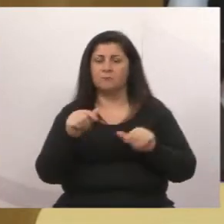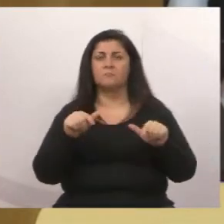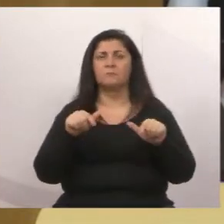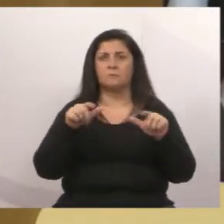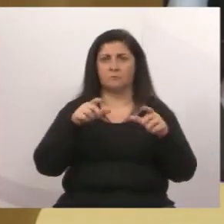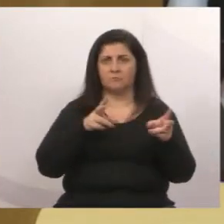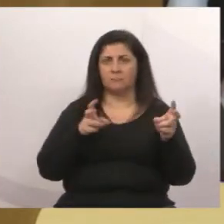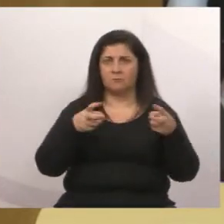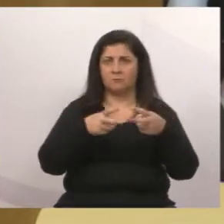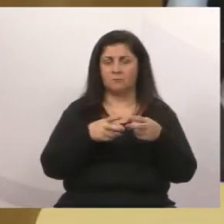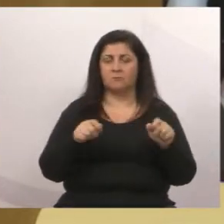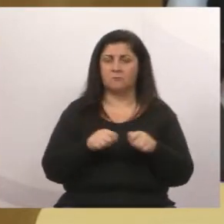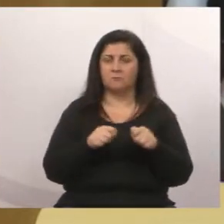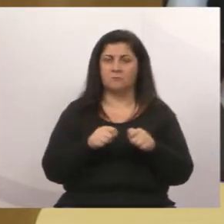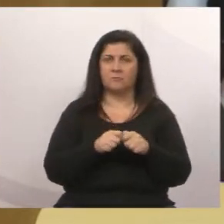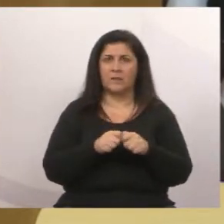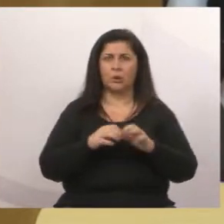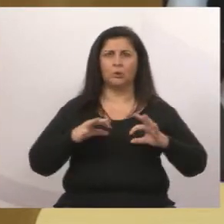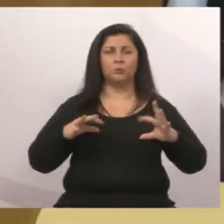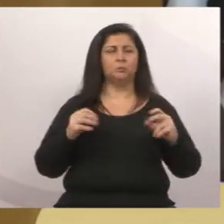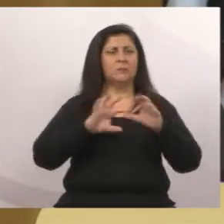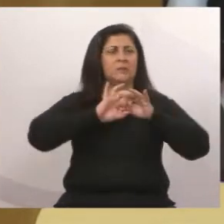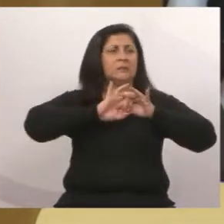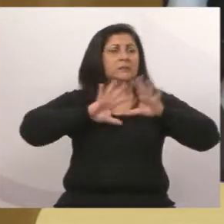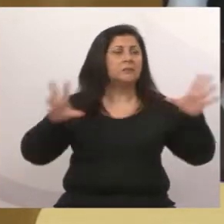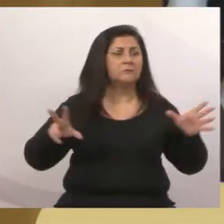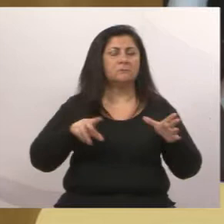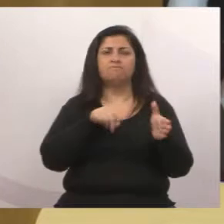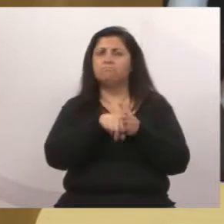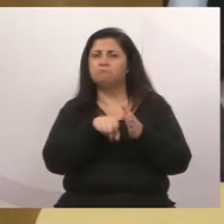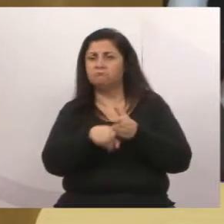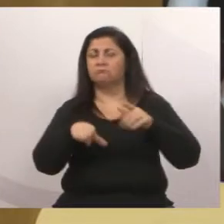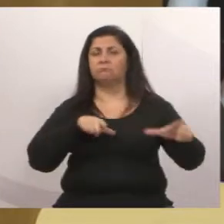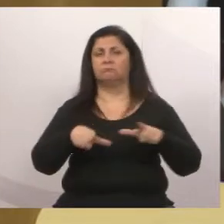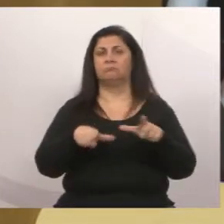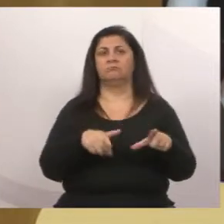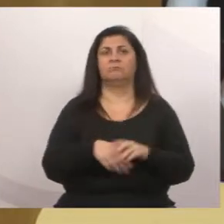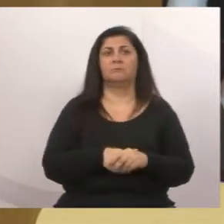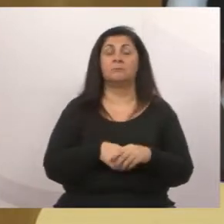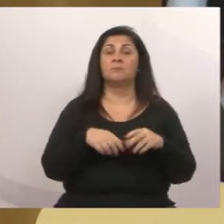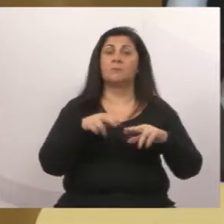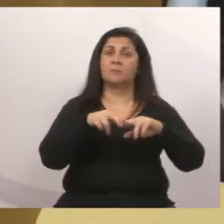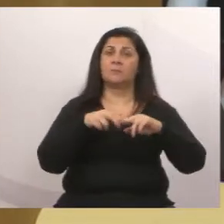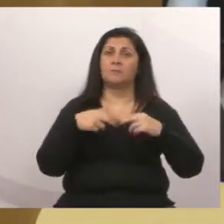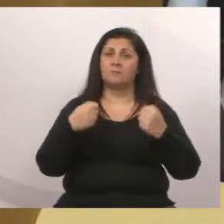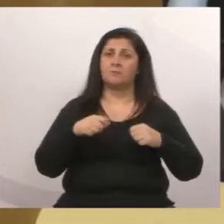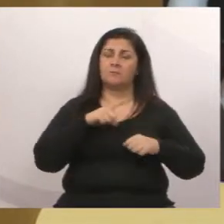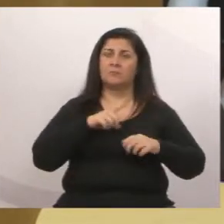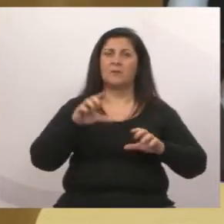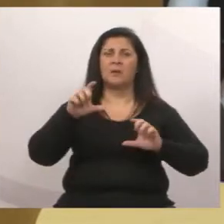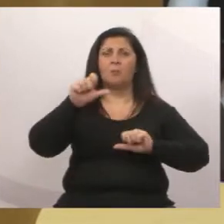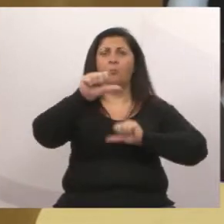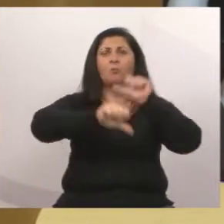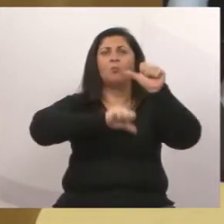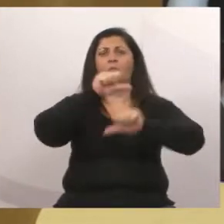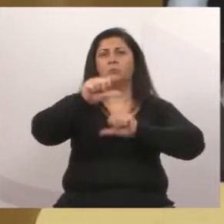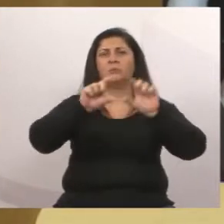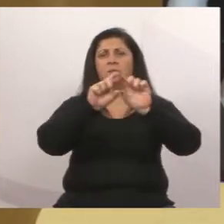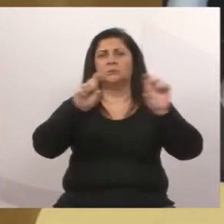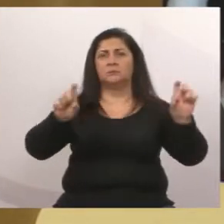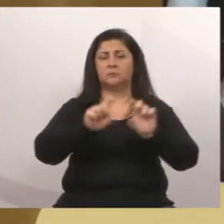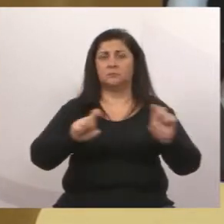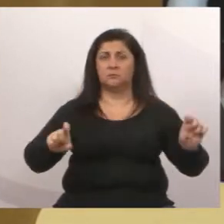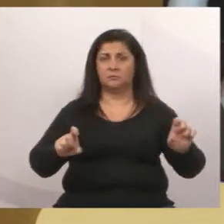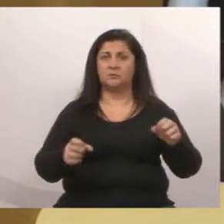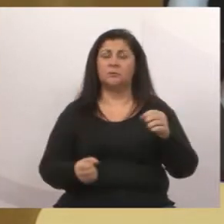executará suas tarefas com completa autonomia, havendo assim a necessidade de alteração na estrutura administrativa da Casa,